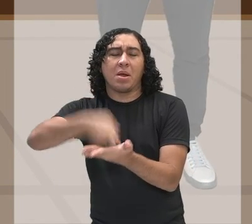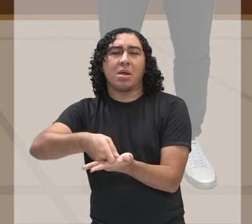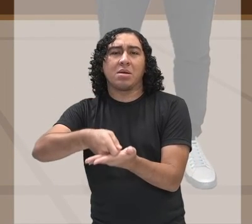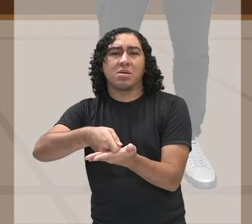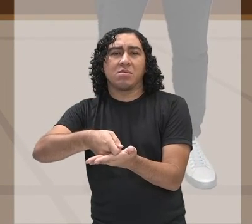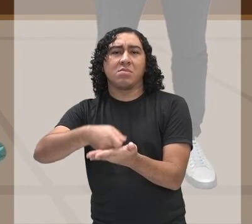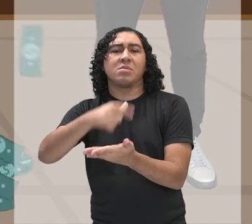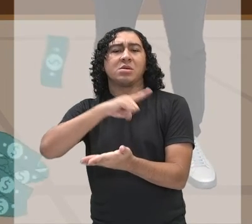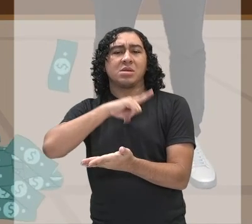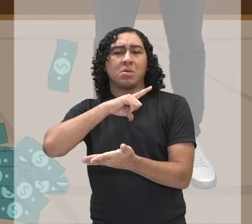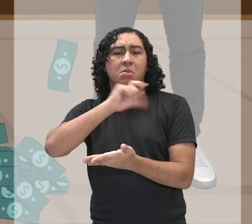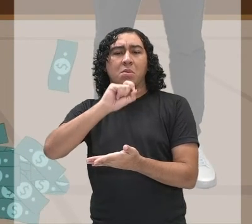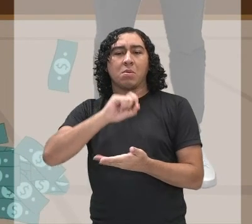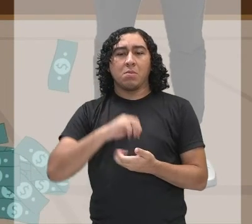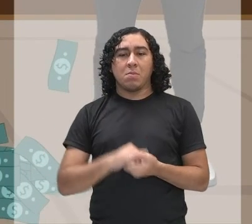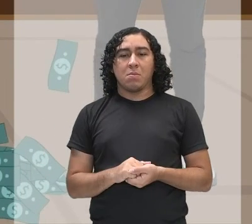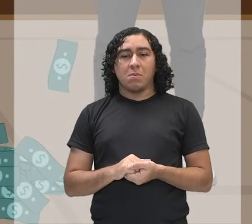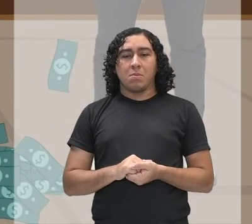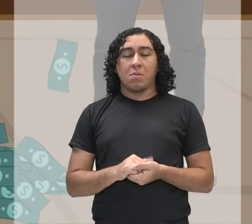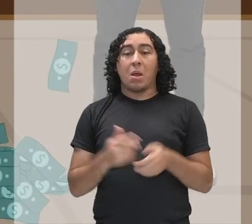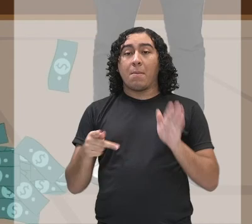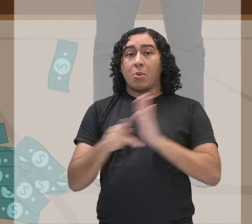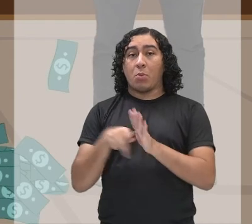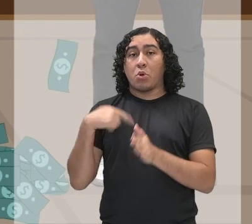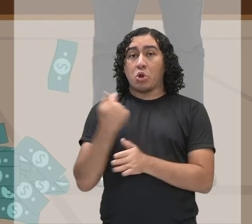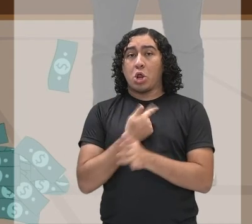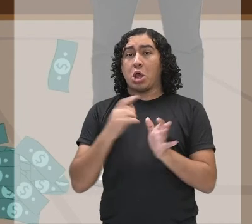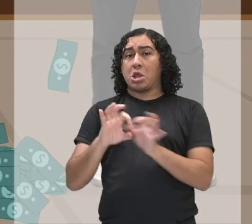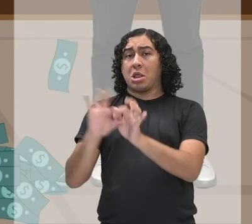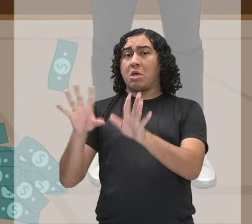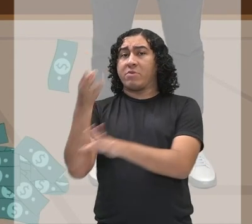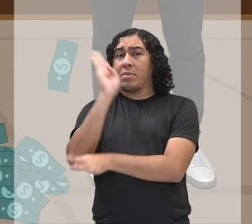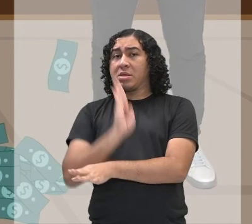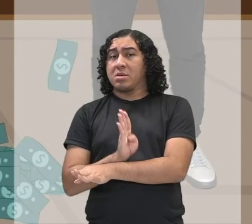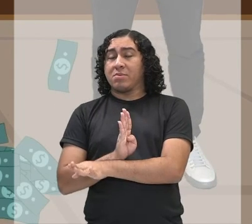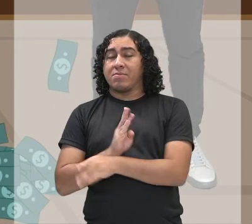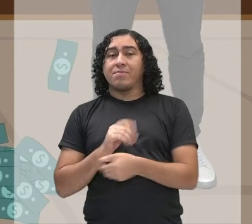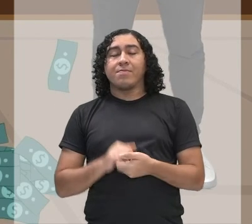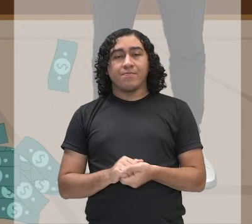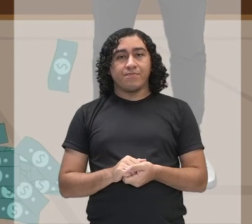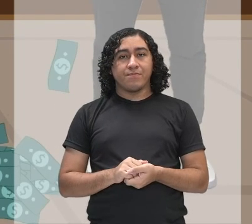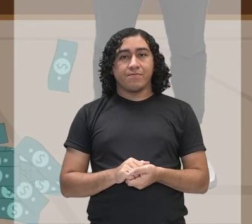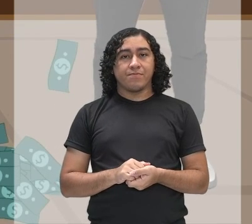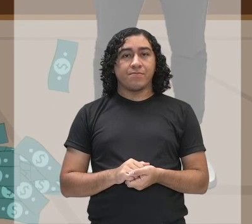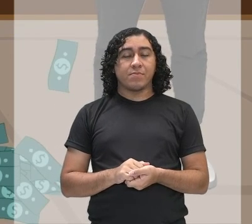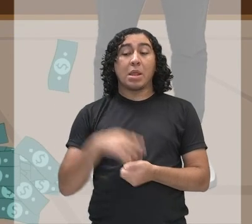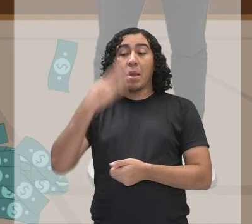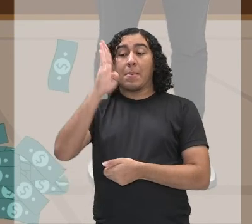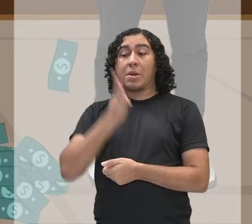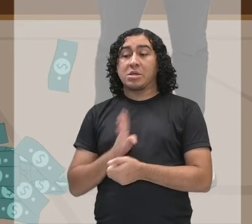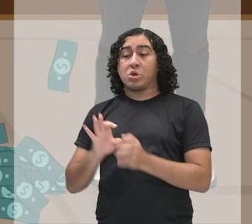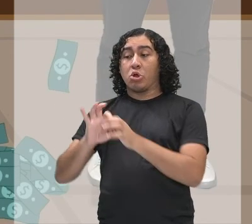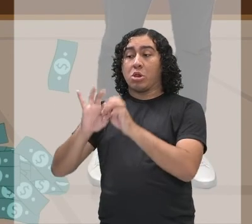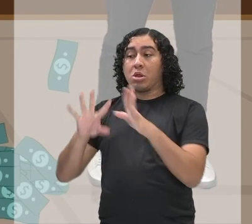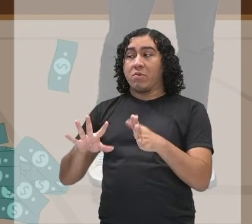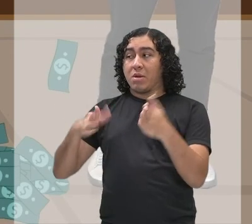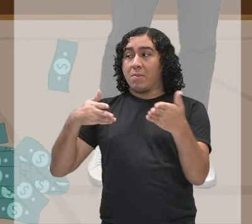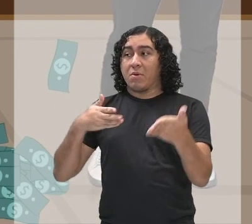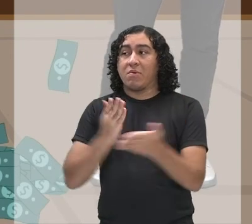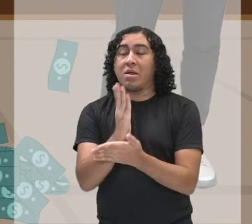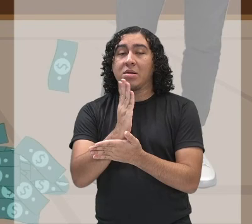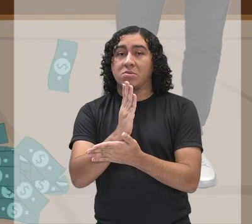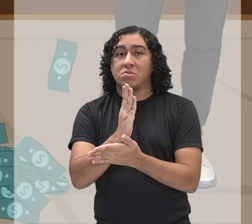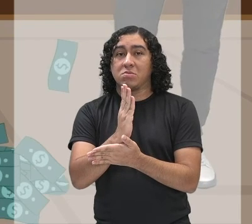para nos tornar independente? O reconhecimento da independência do Brasil por